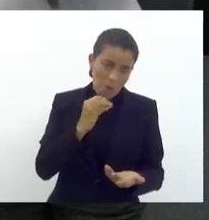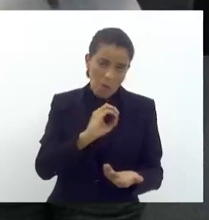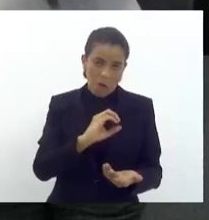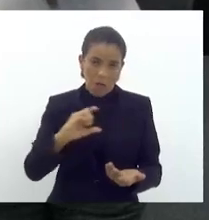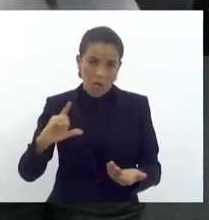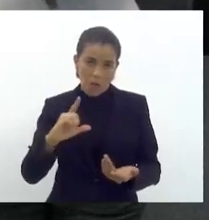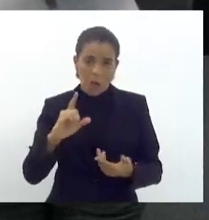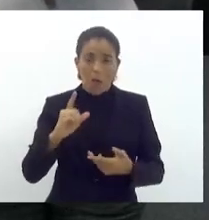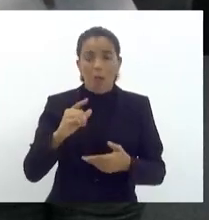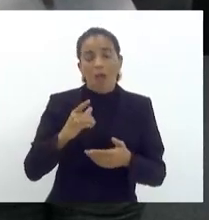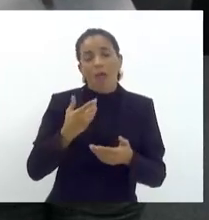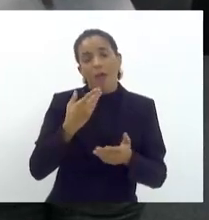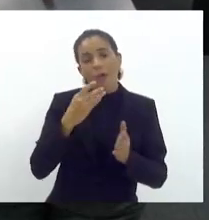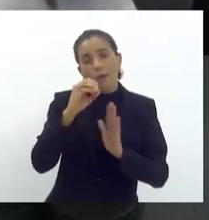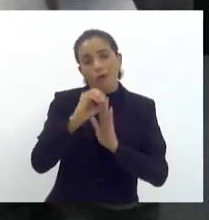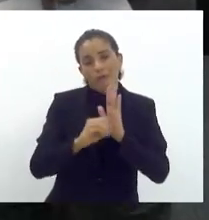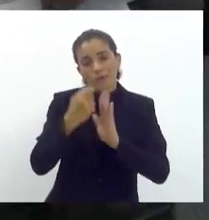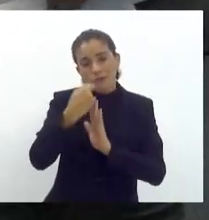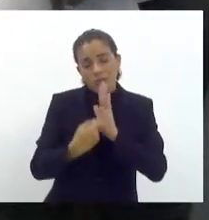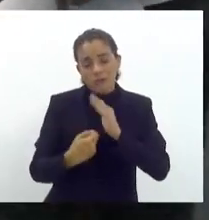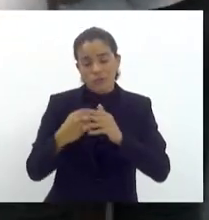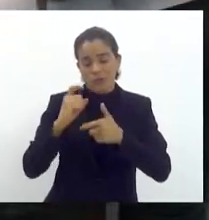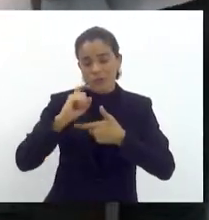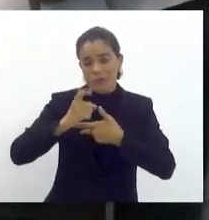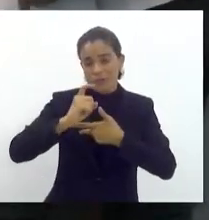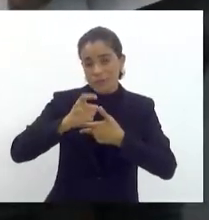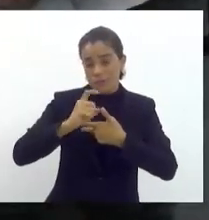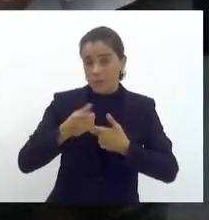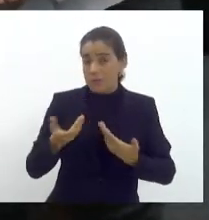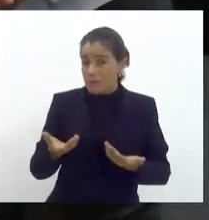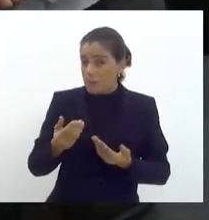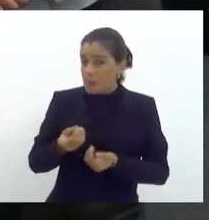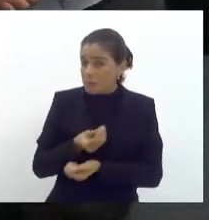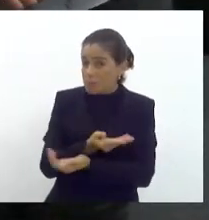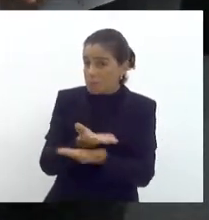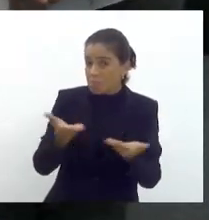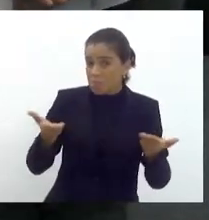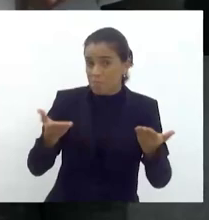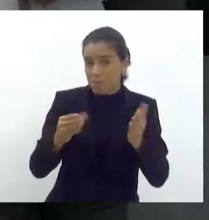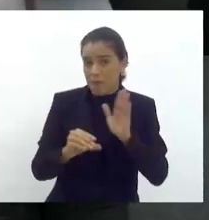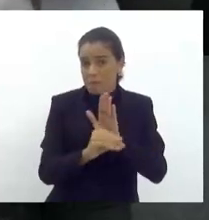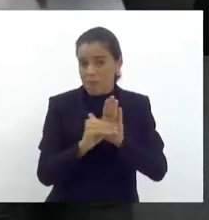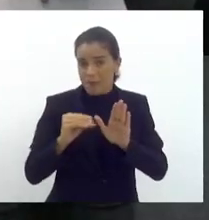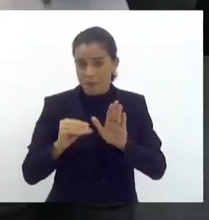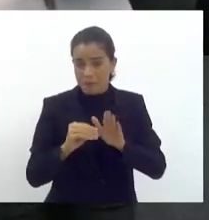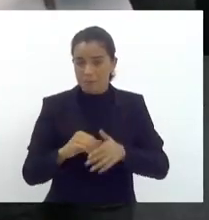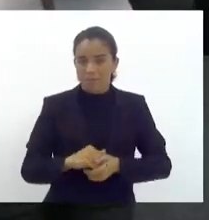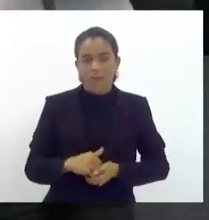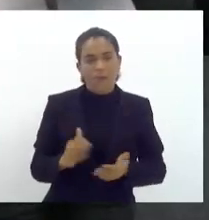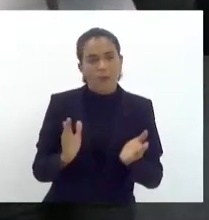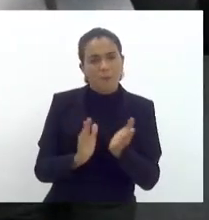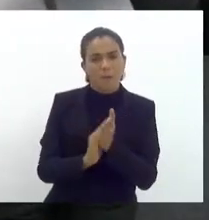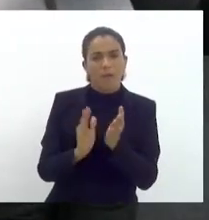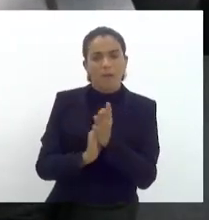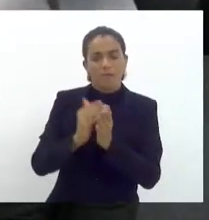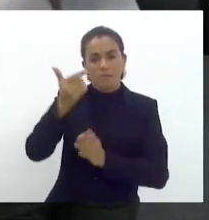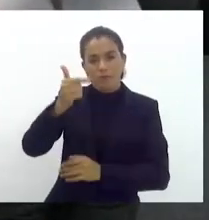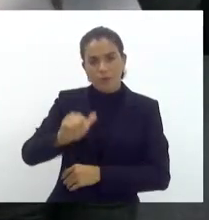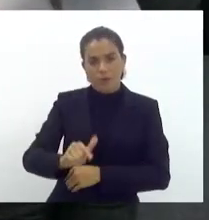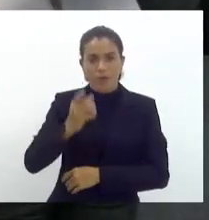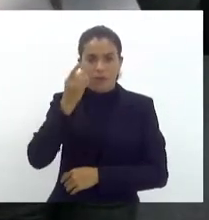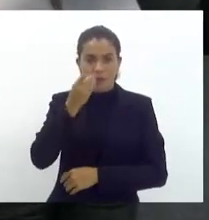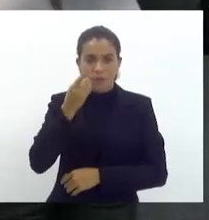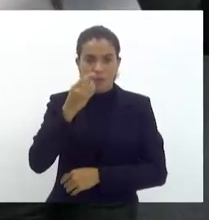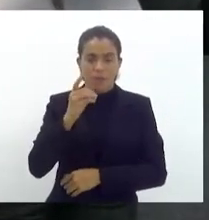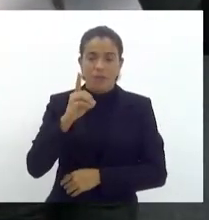do executivo mas que dará é as presentes em membros então parabenizando de novo a